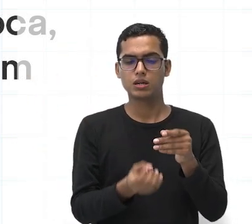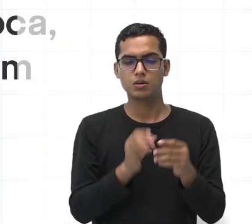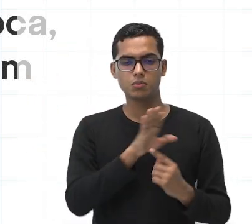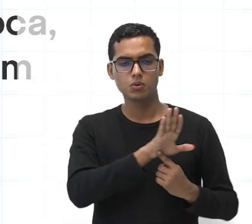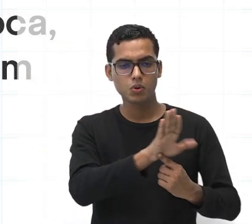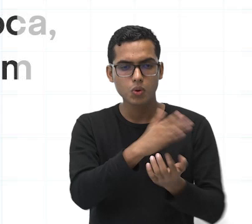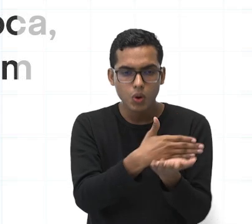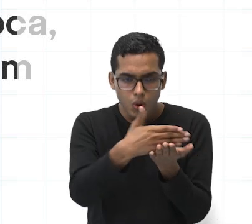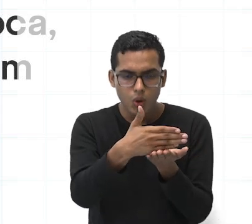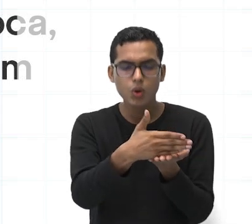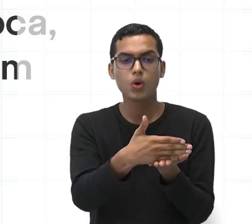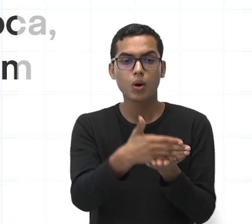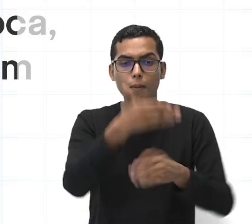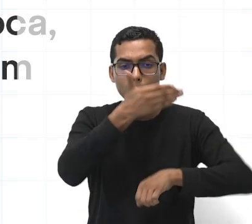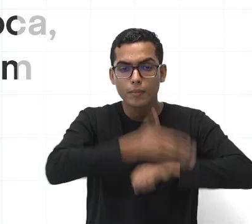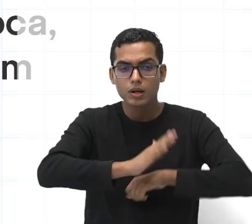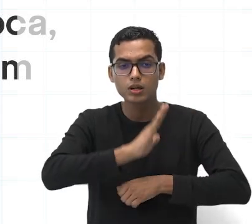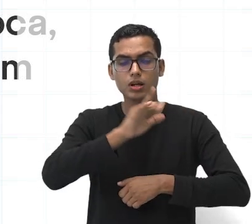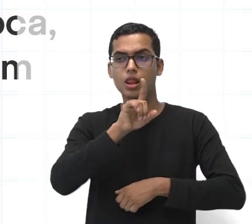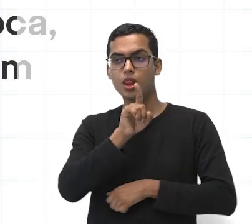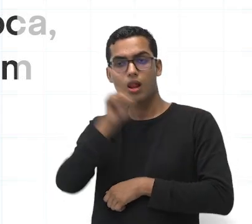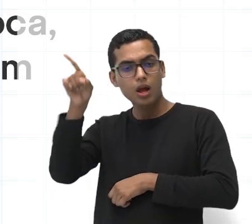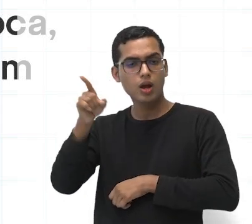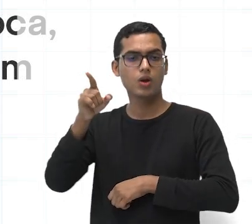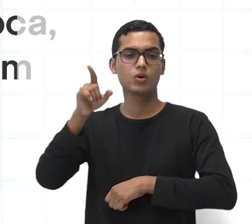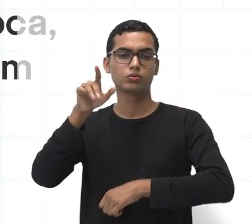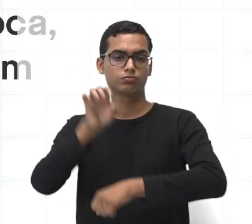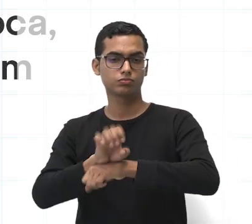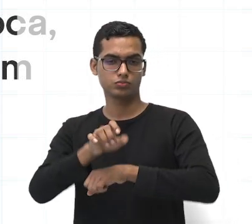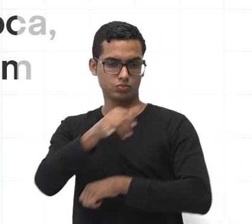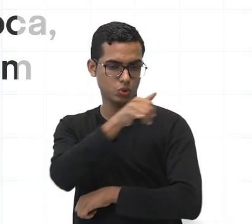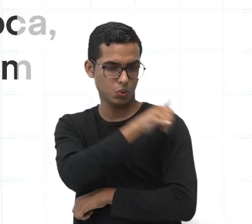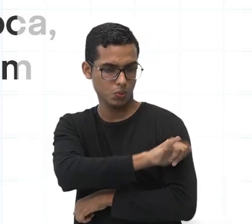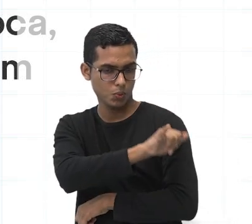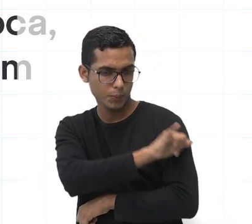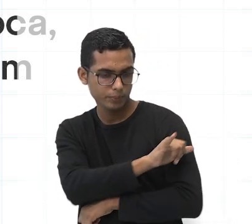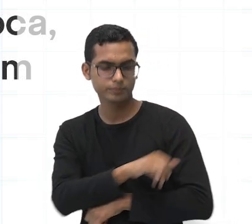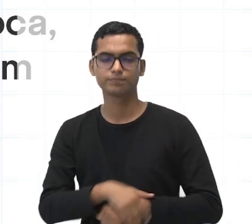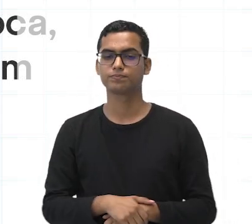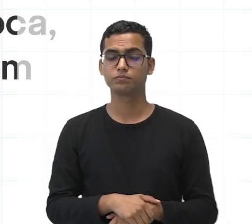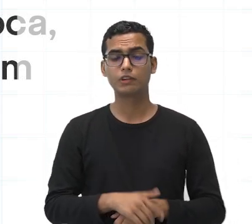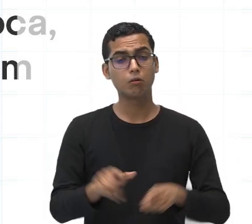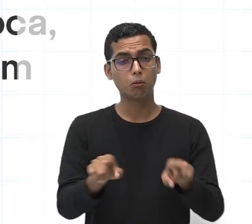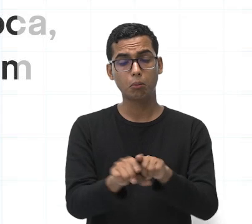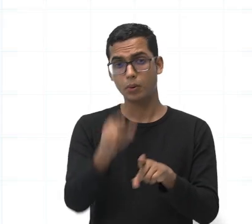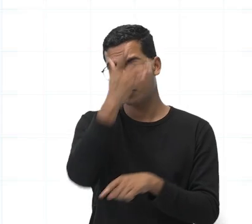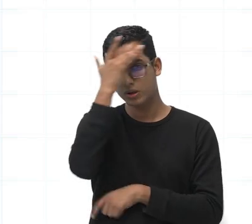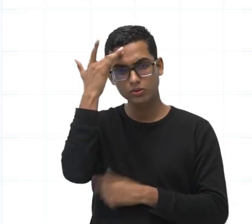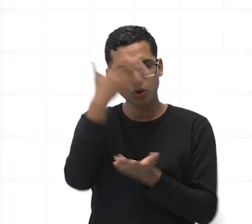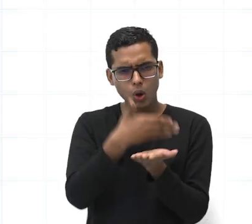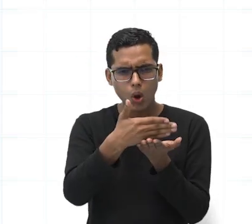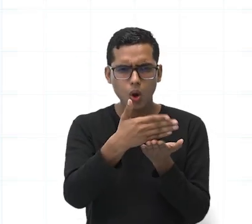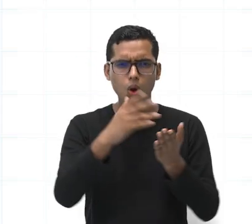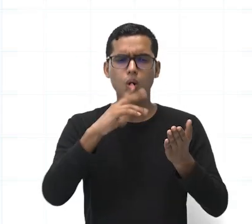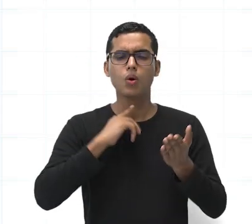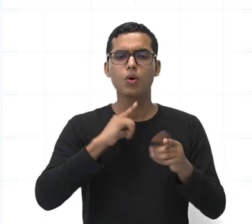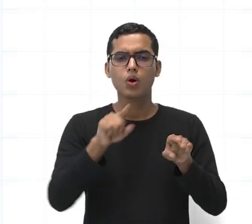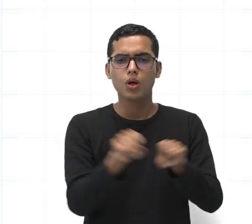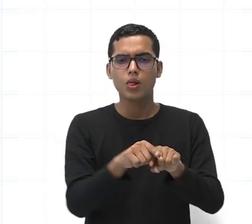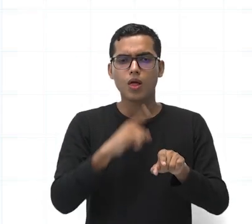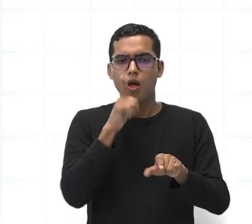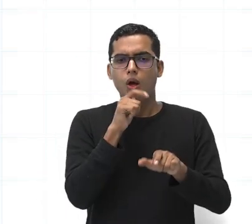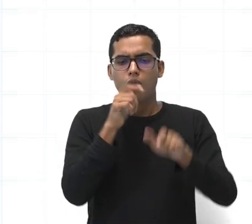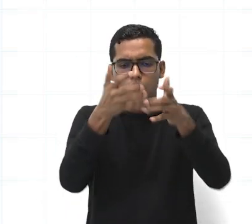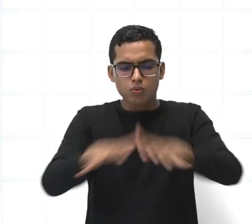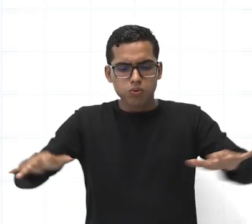por aqueles que estavam começando a surfar no Brasil, certo? Os primeiros campeonatos de